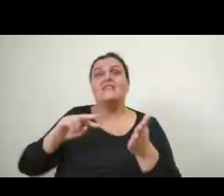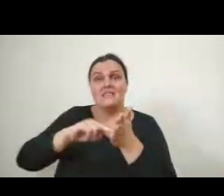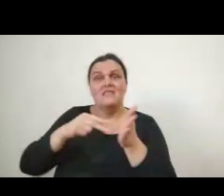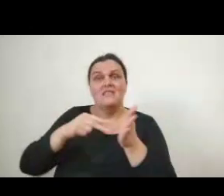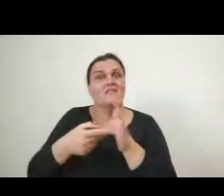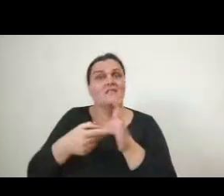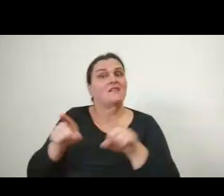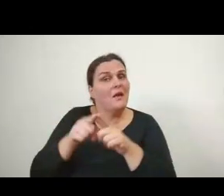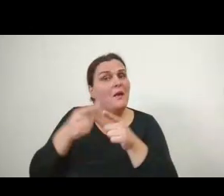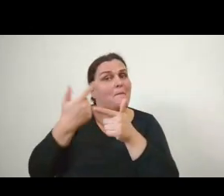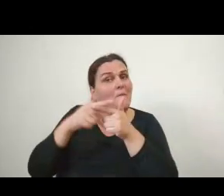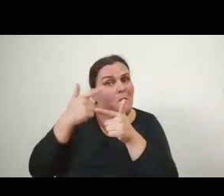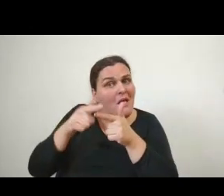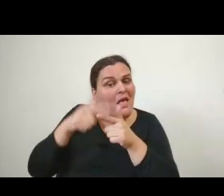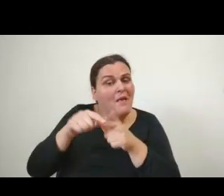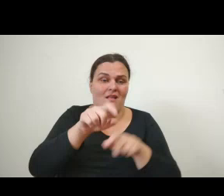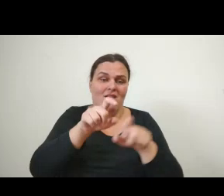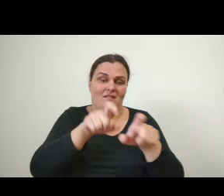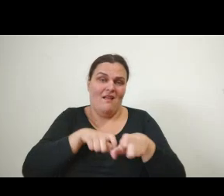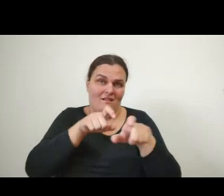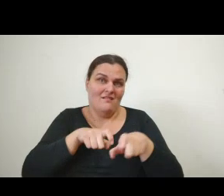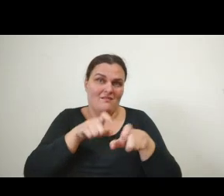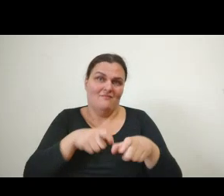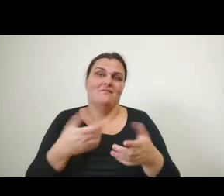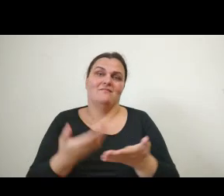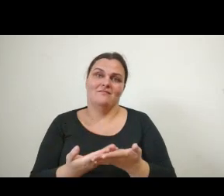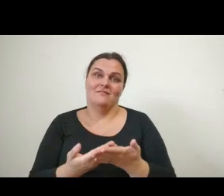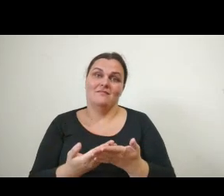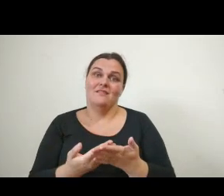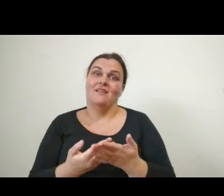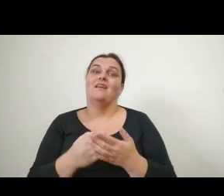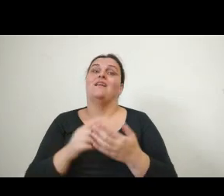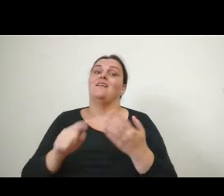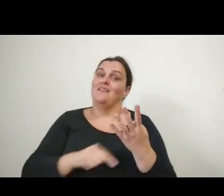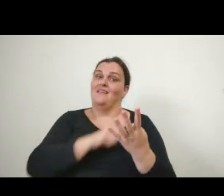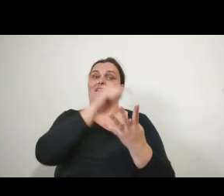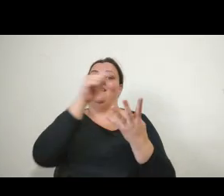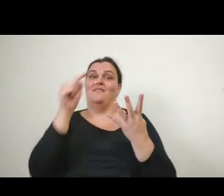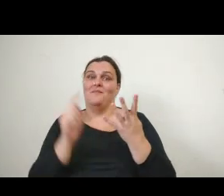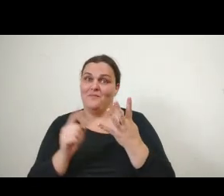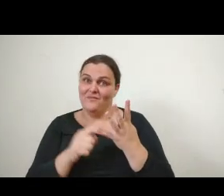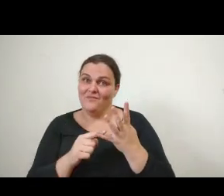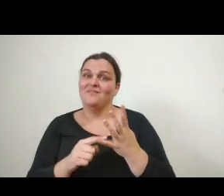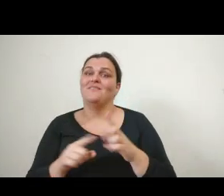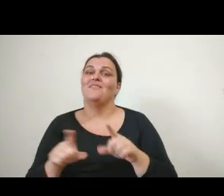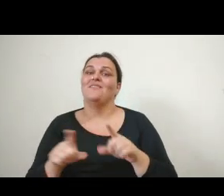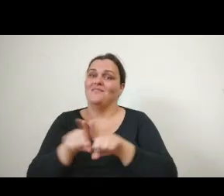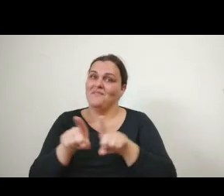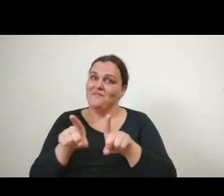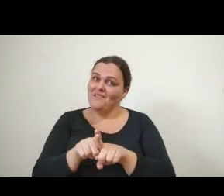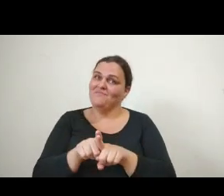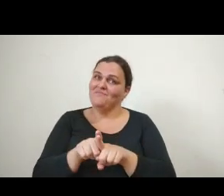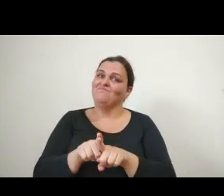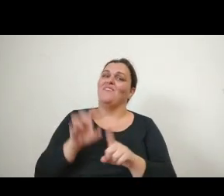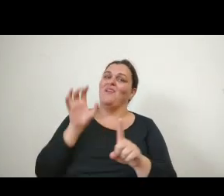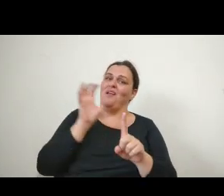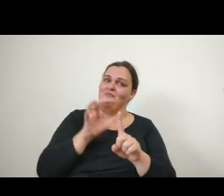Também comentei sobre isso agora há pouco, né? Os agricultores podem, né, ter que lidar, né, com